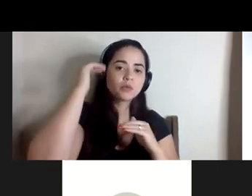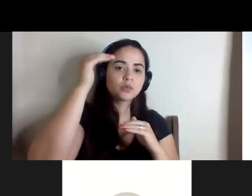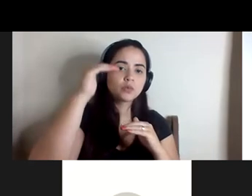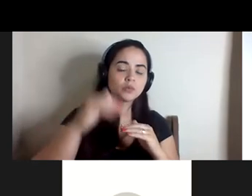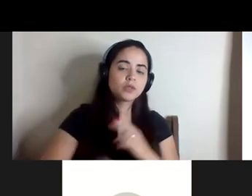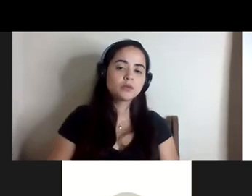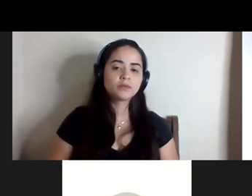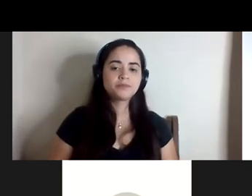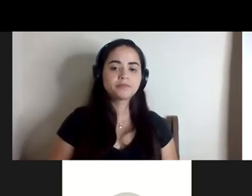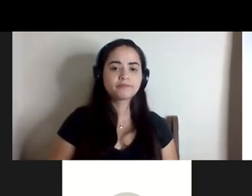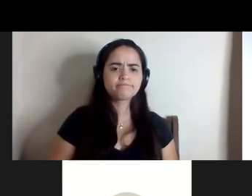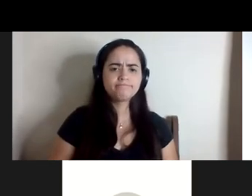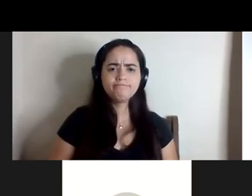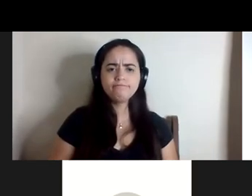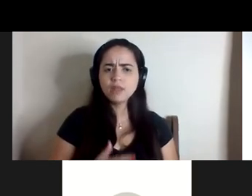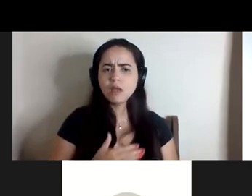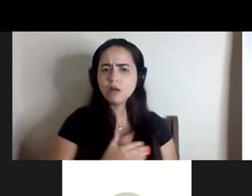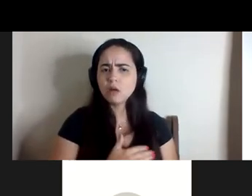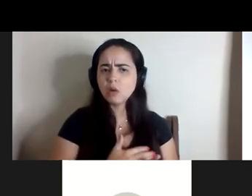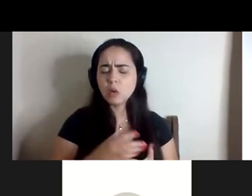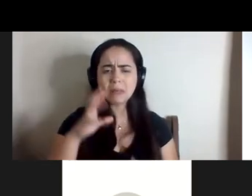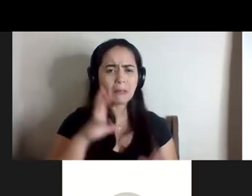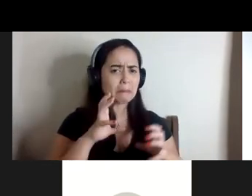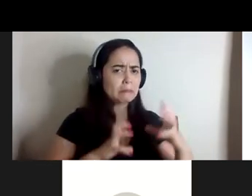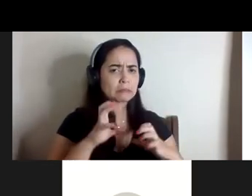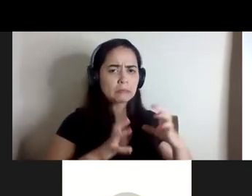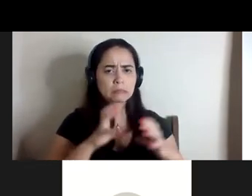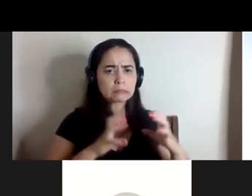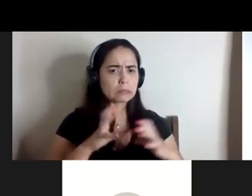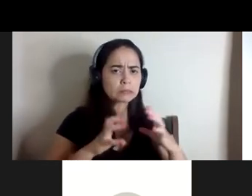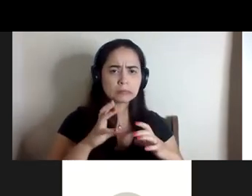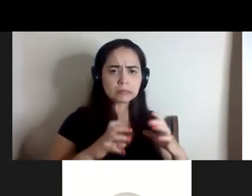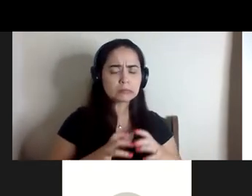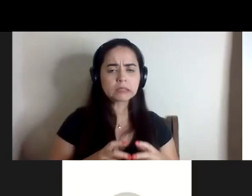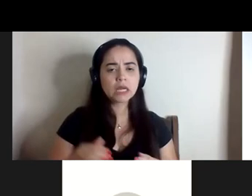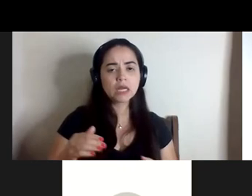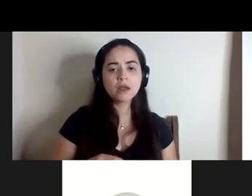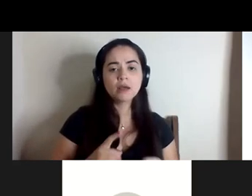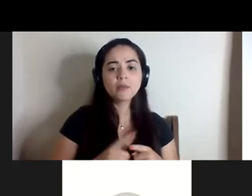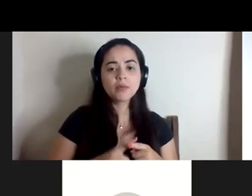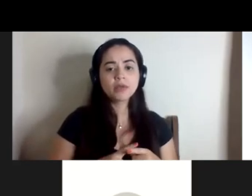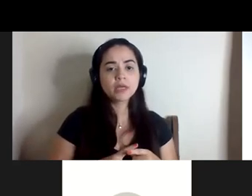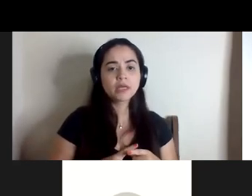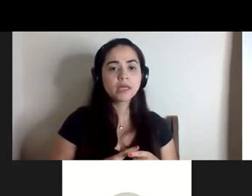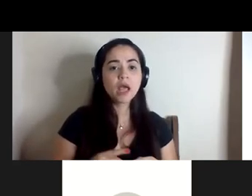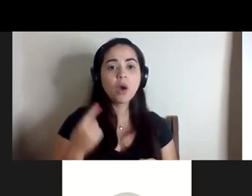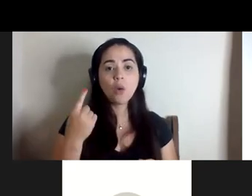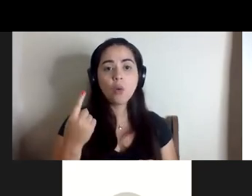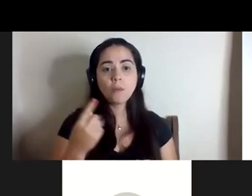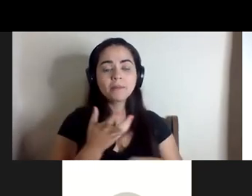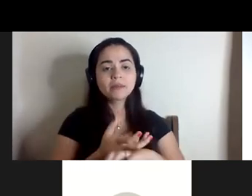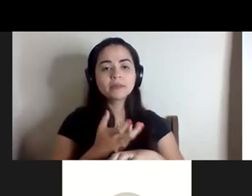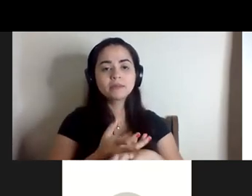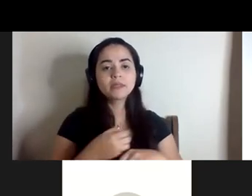superior, a briga, a guerra que foi para encontrar um lugar, porque alguma